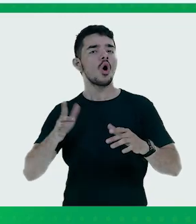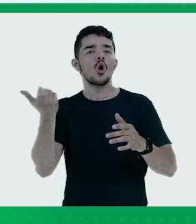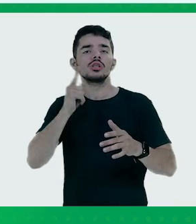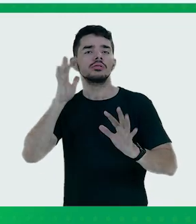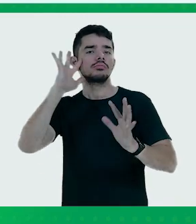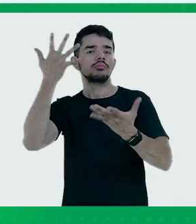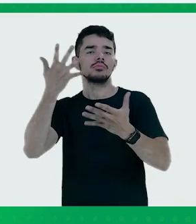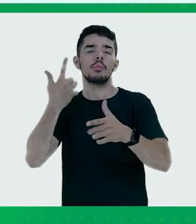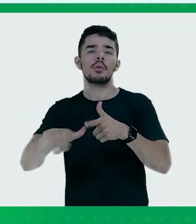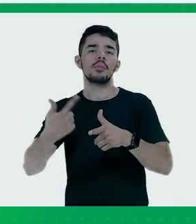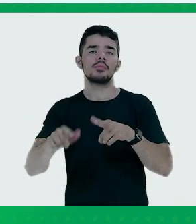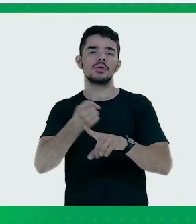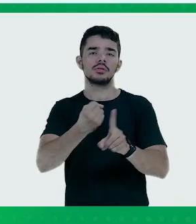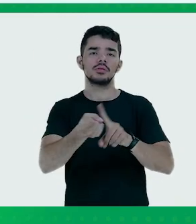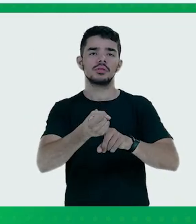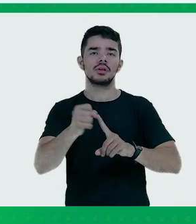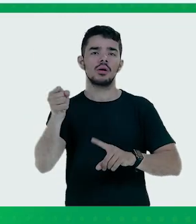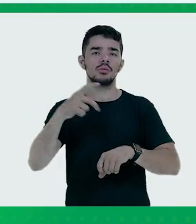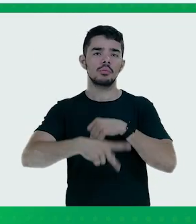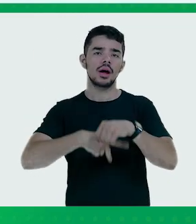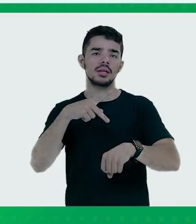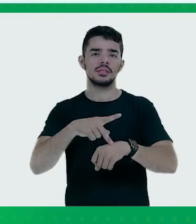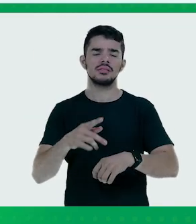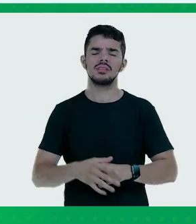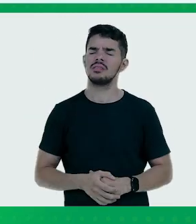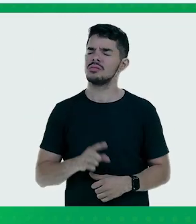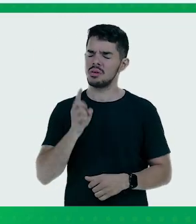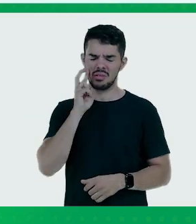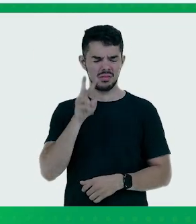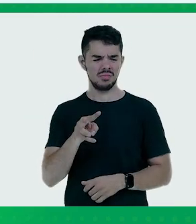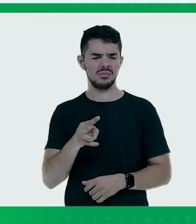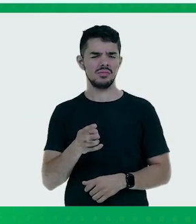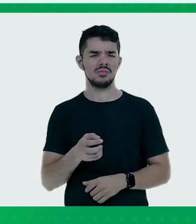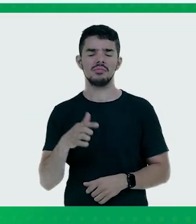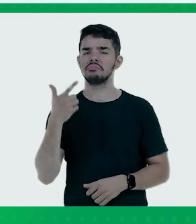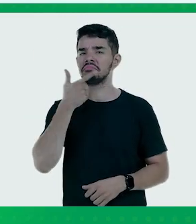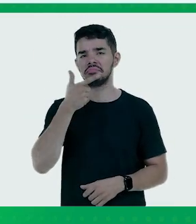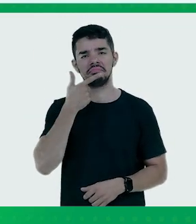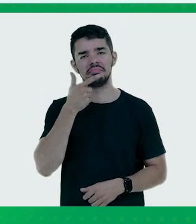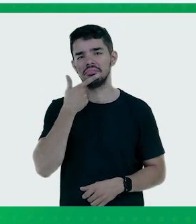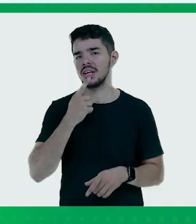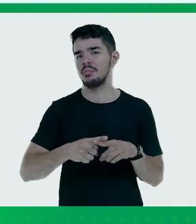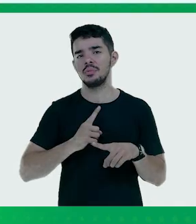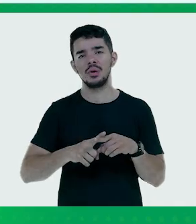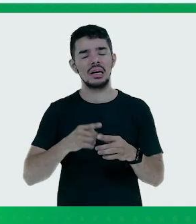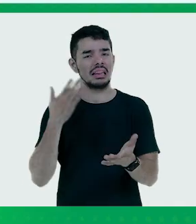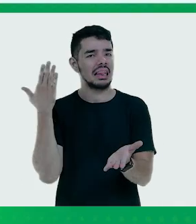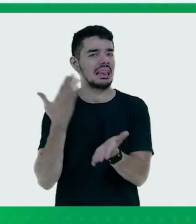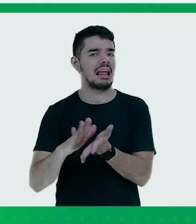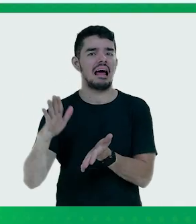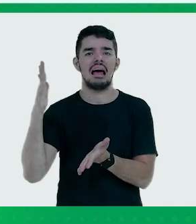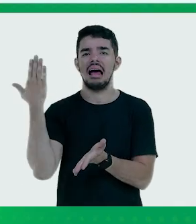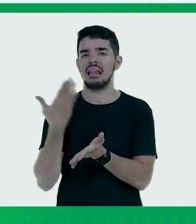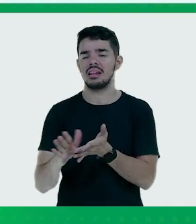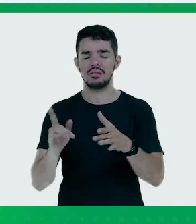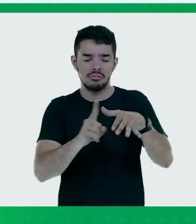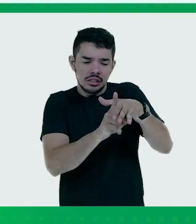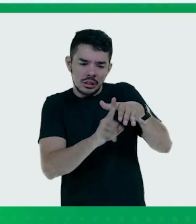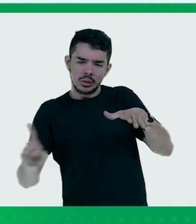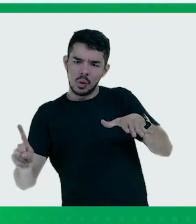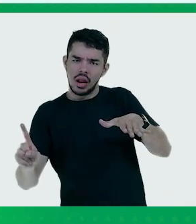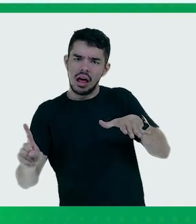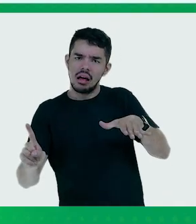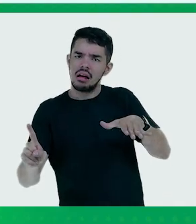problemas sociais do país. É aquele item que você olha assim e começa a rir. Porque não faz sentido o isolamento do